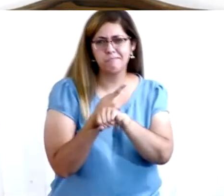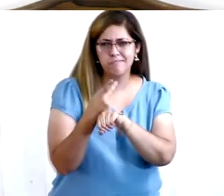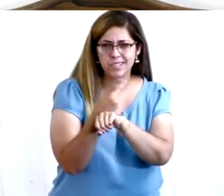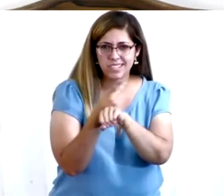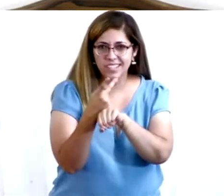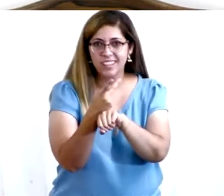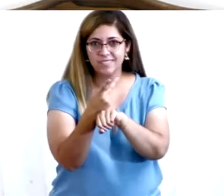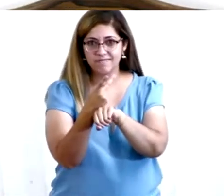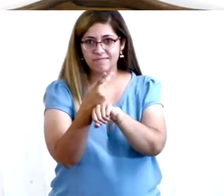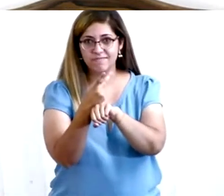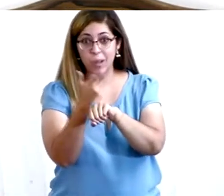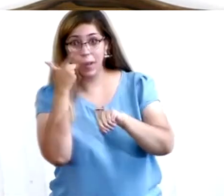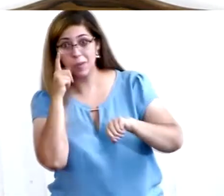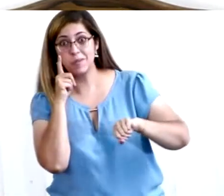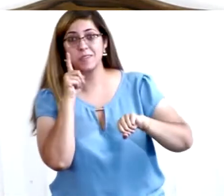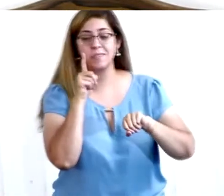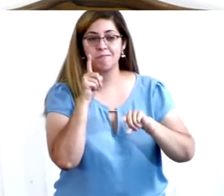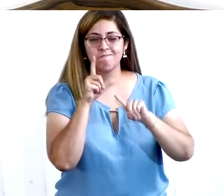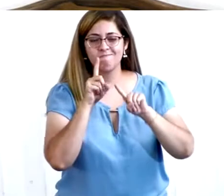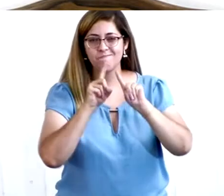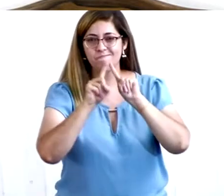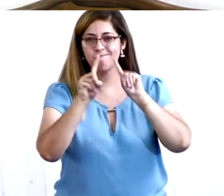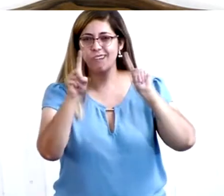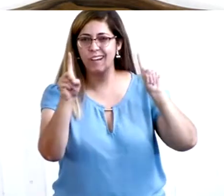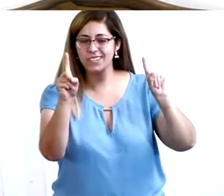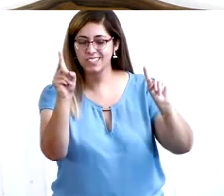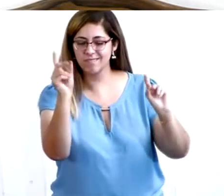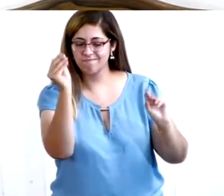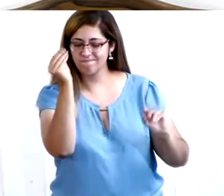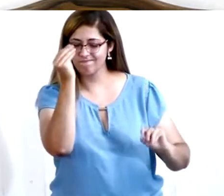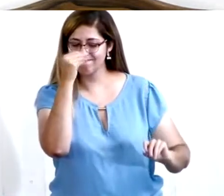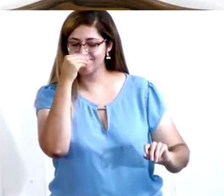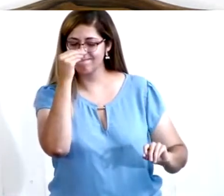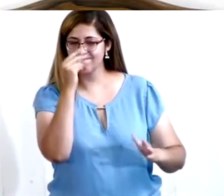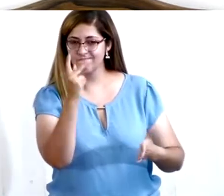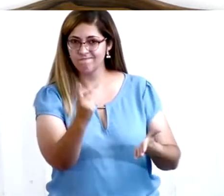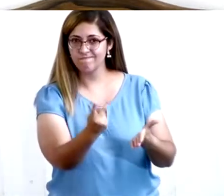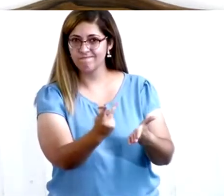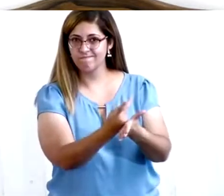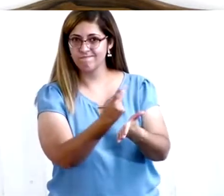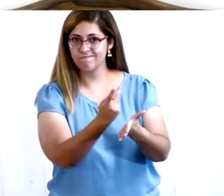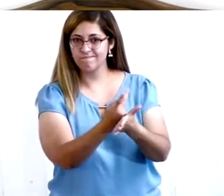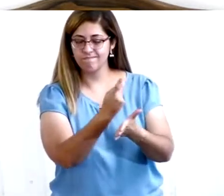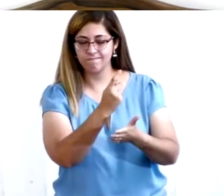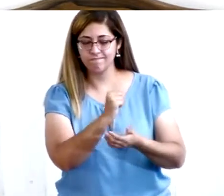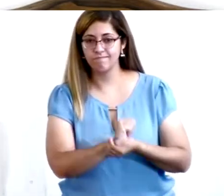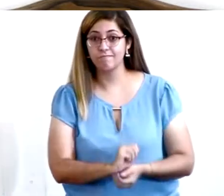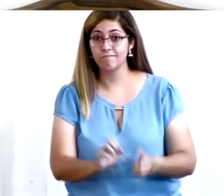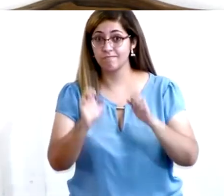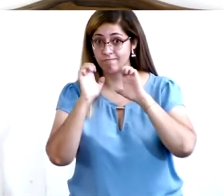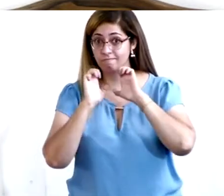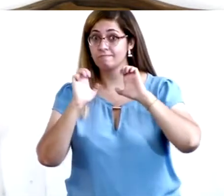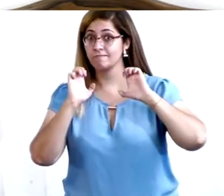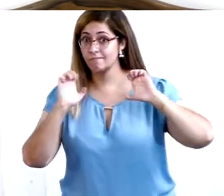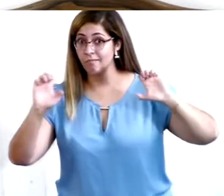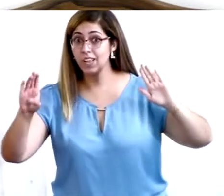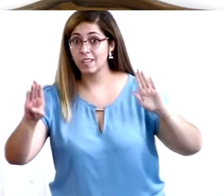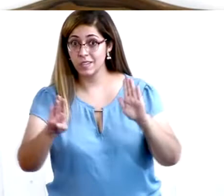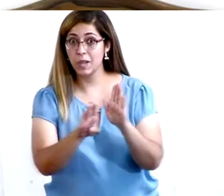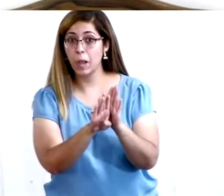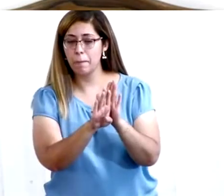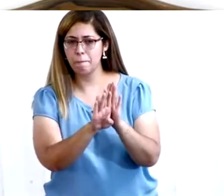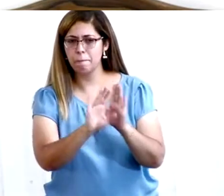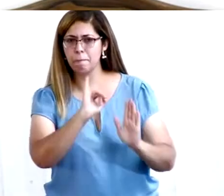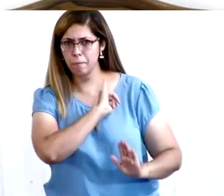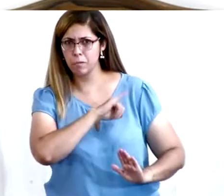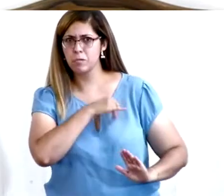ideais o seu reino. É uma pena, mas é para esses que a palavra precisa chegar. João tinha essa